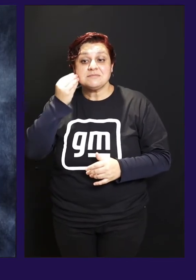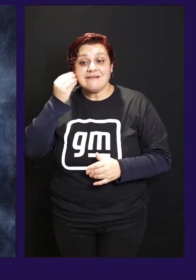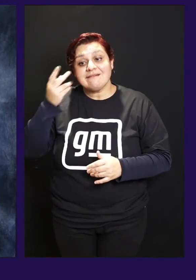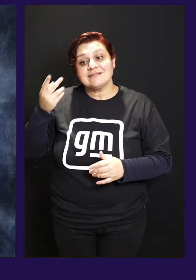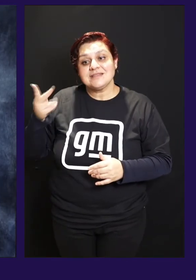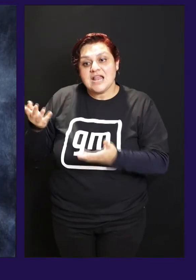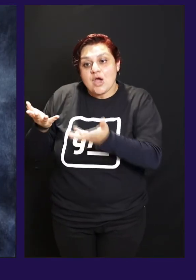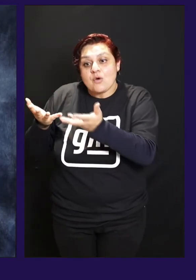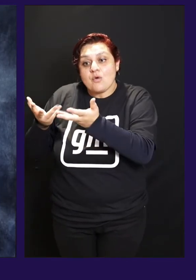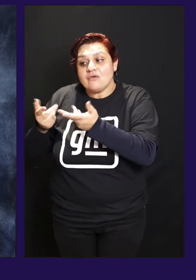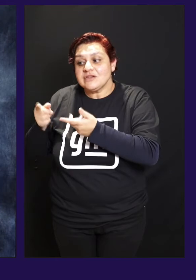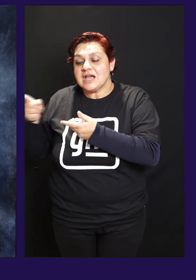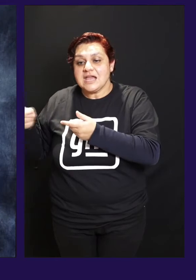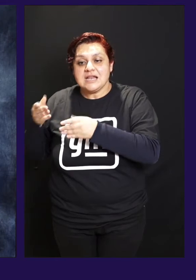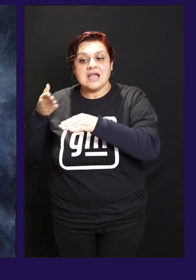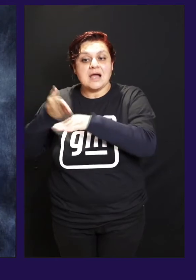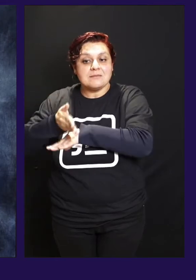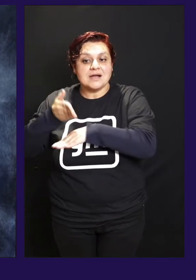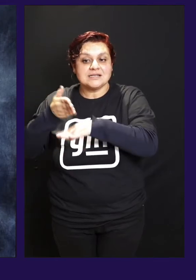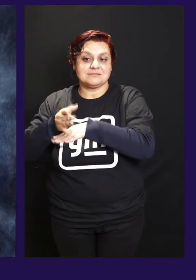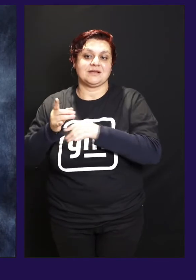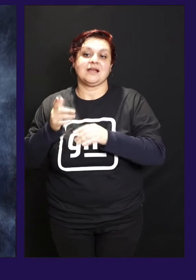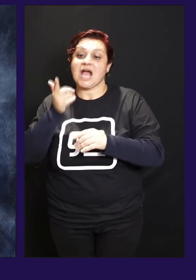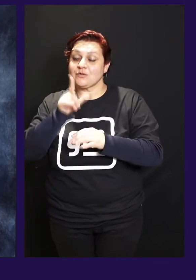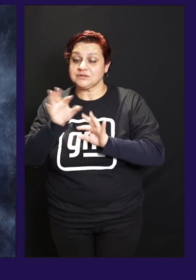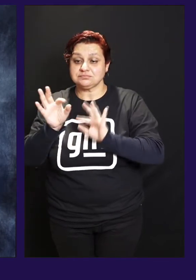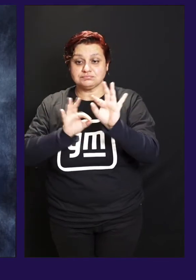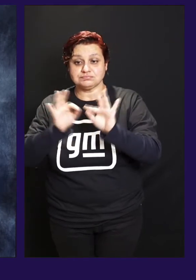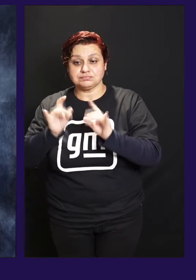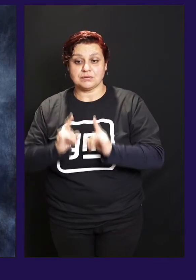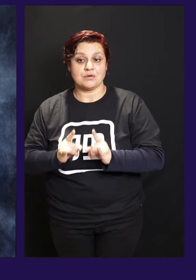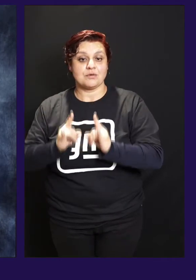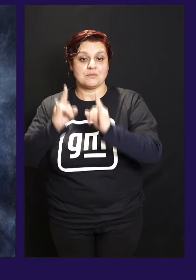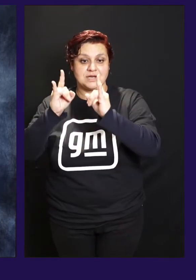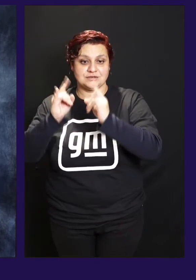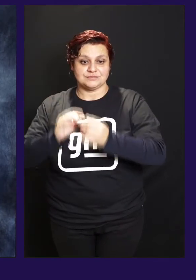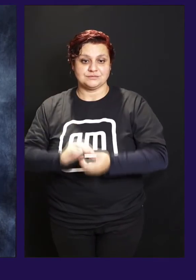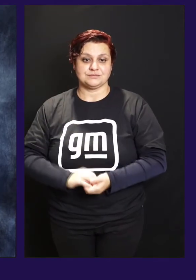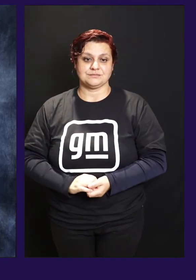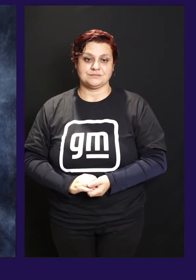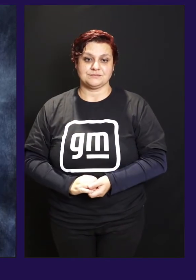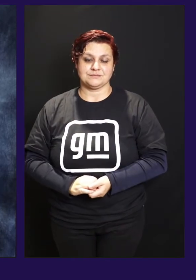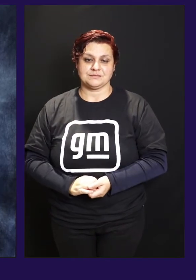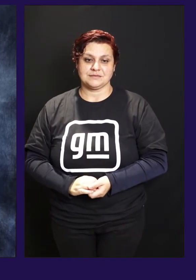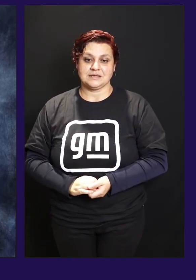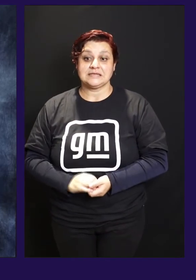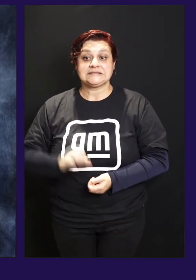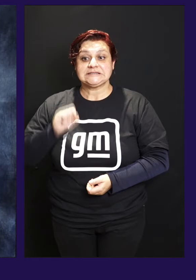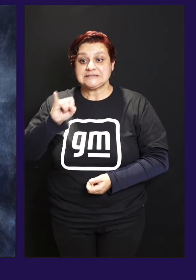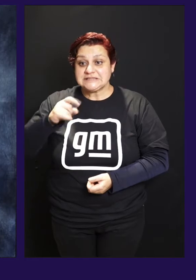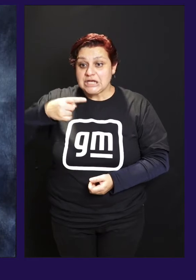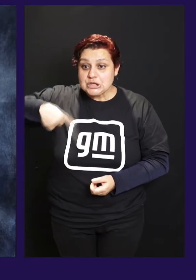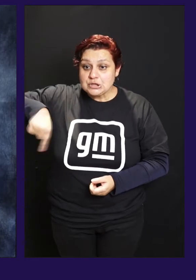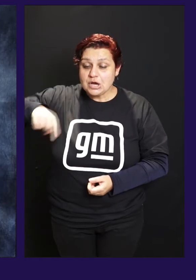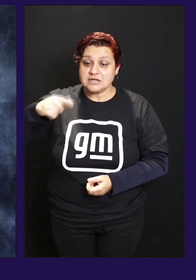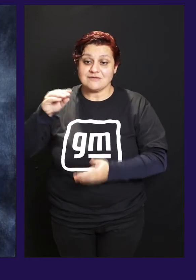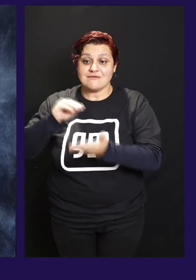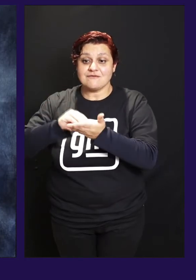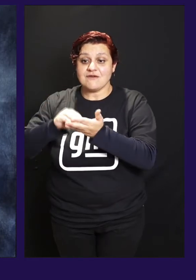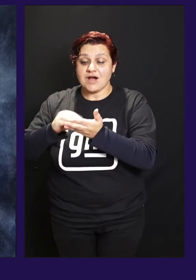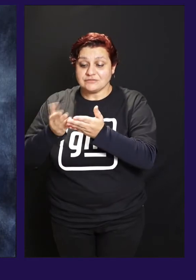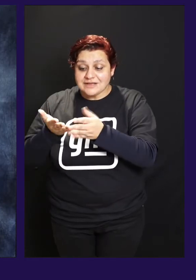cega. Enfim, desci, encontrei o Wayne, dei um abraço no Wayne, sou pequenininho perto dele, e ele falou: Ricardo, deixa eu te mostrar